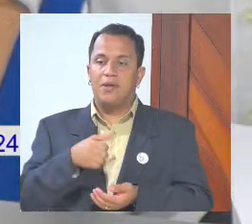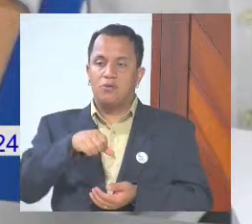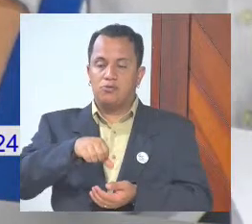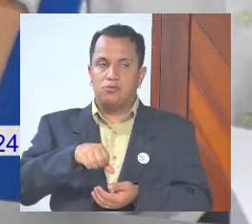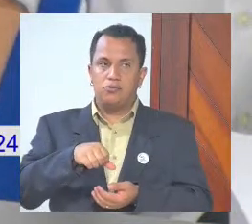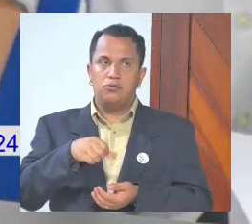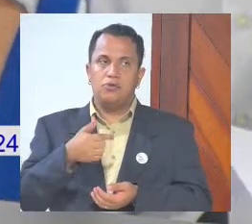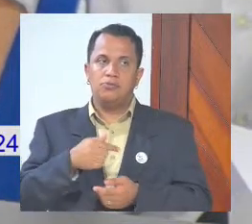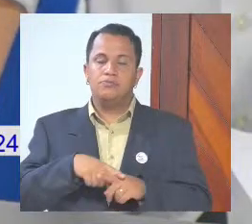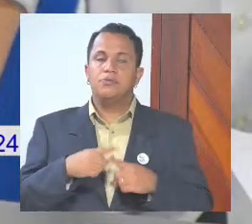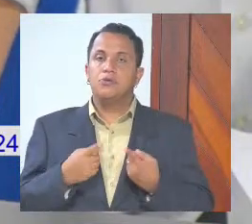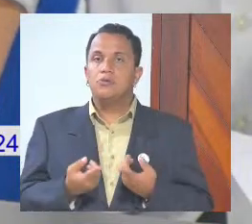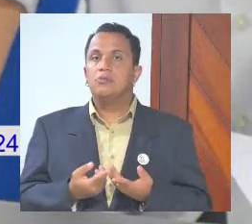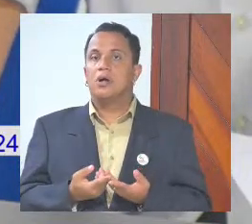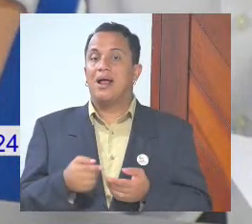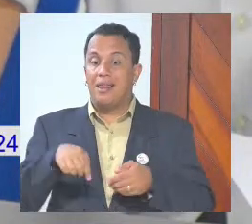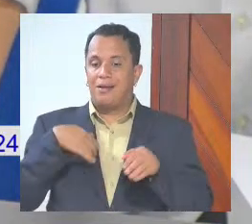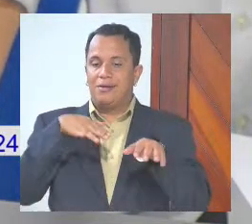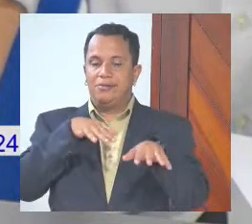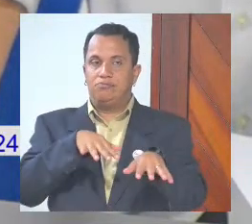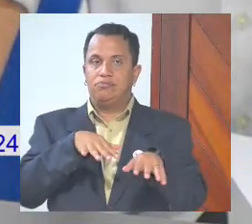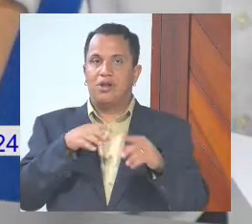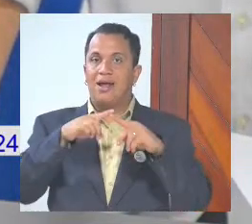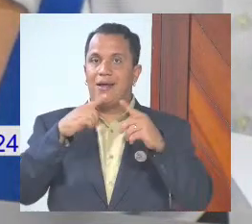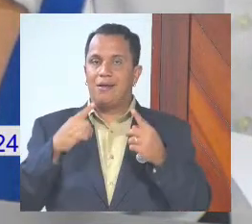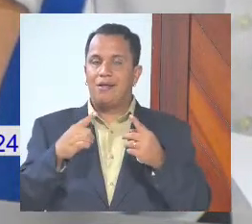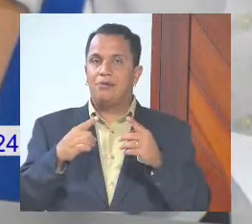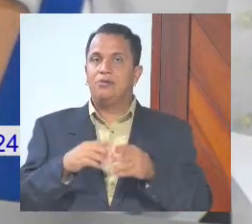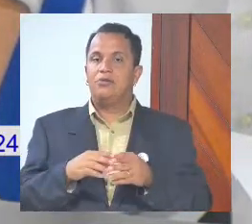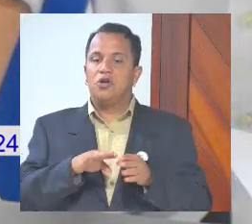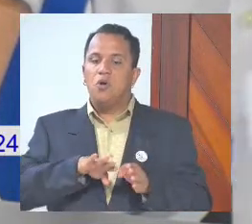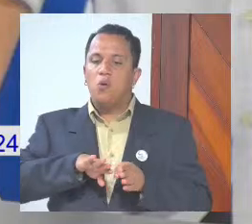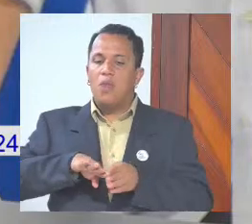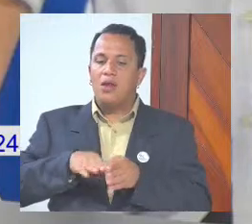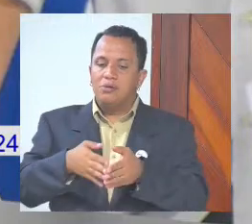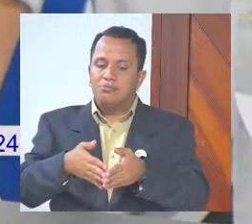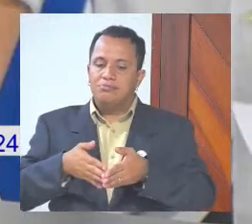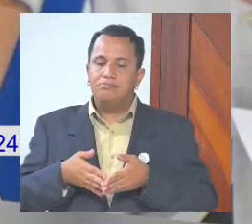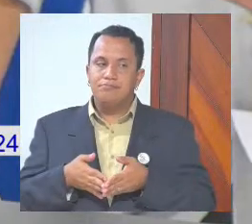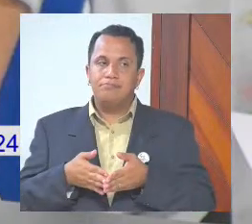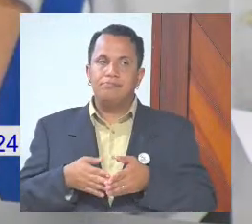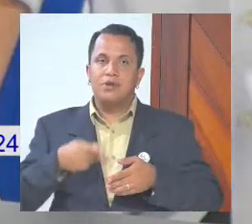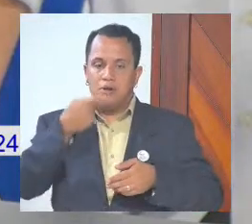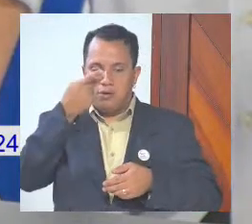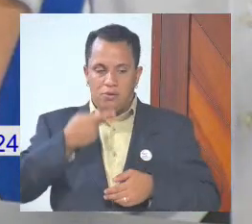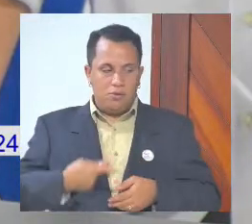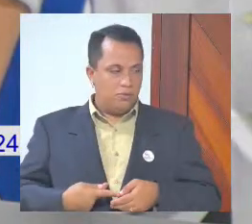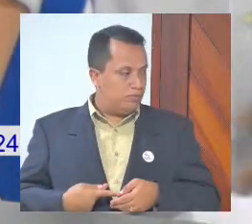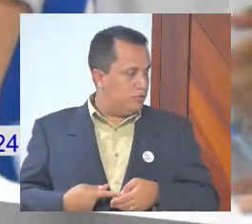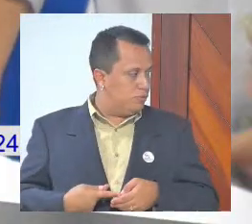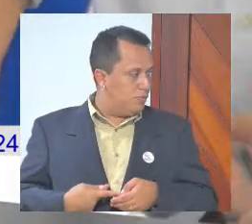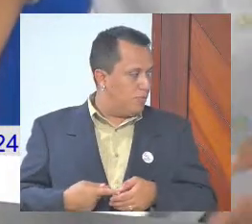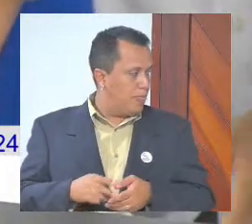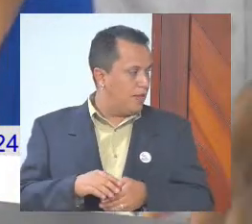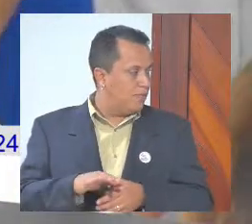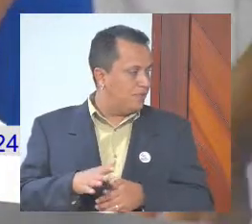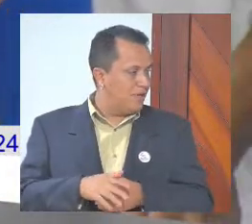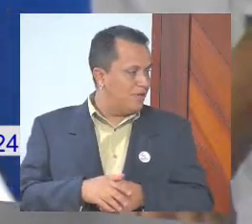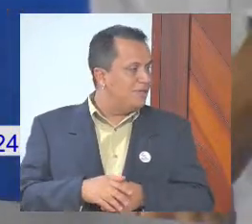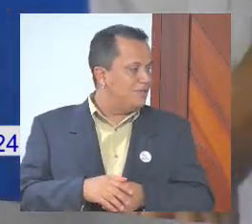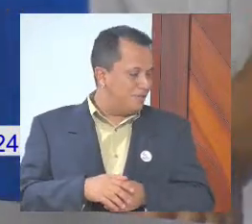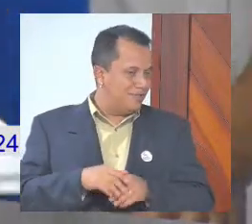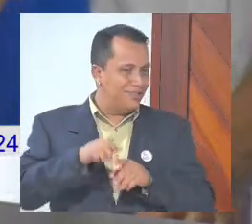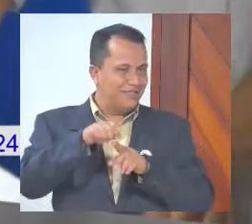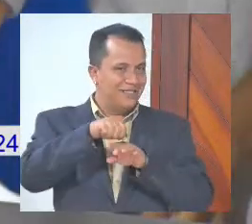06 de 1991 do Regimento Interno da Câmara, licença particular por um período de 90 dias,